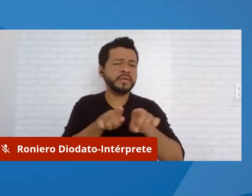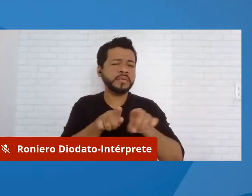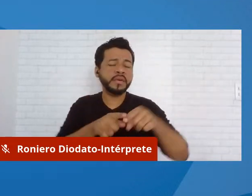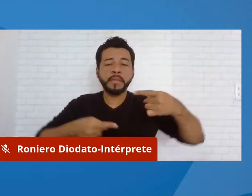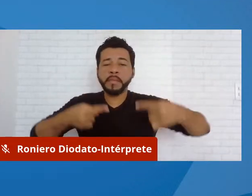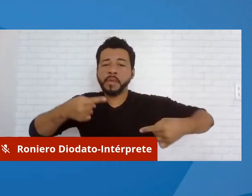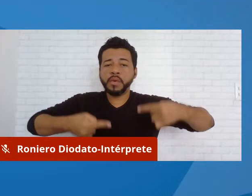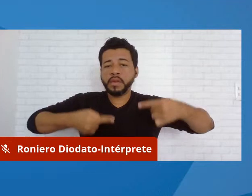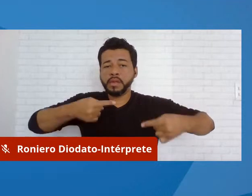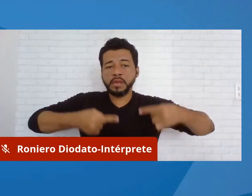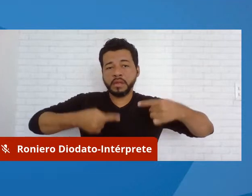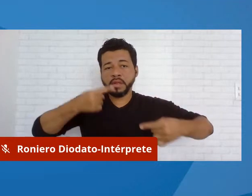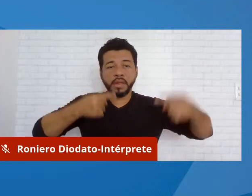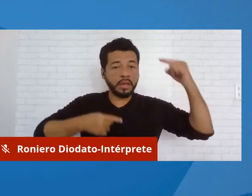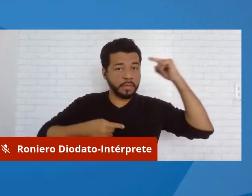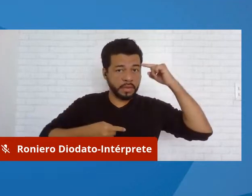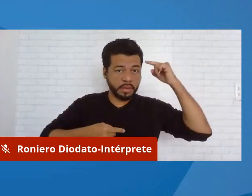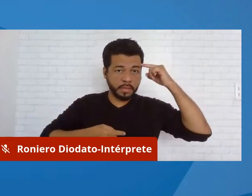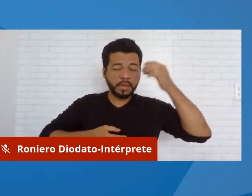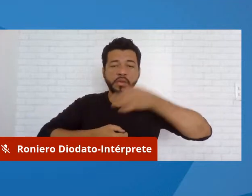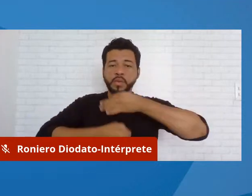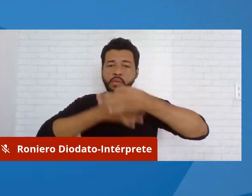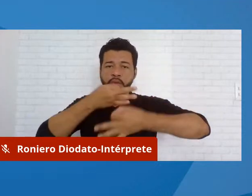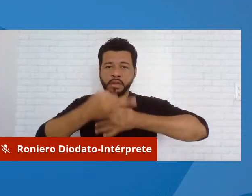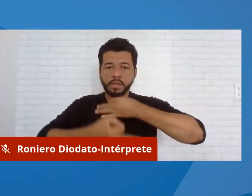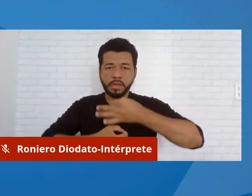professor coordena atualmente a pesquisa